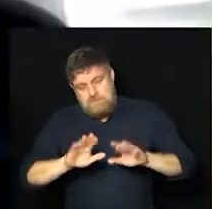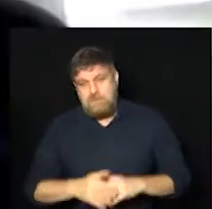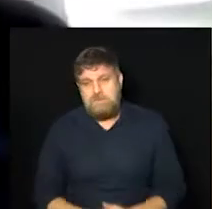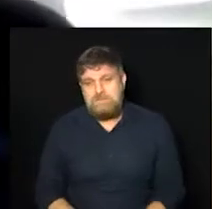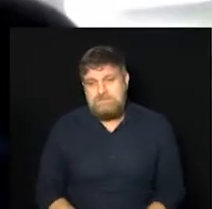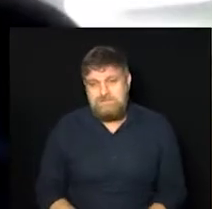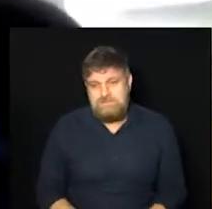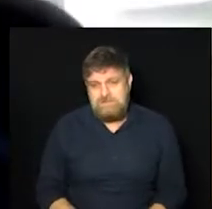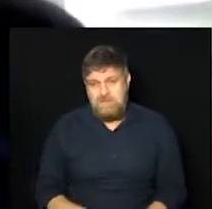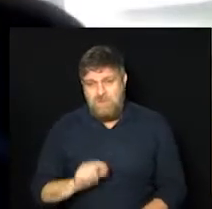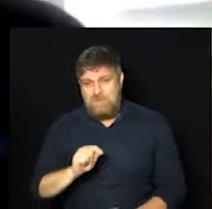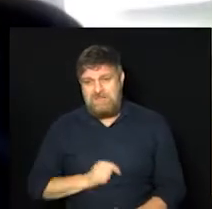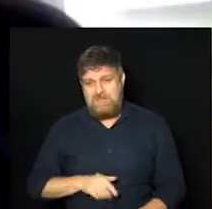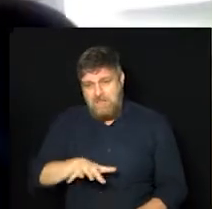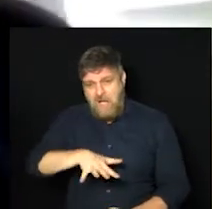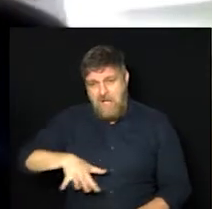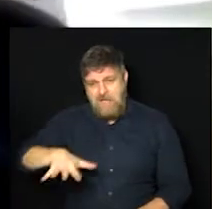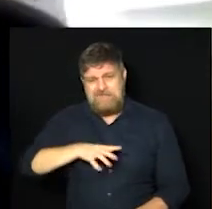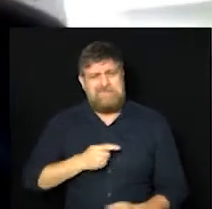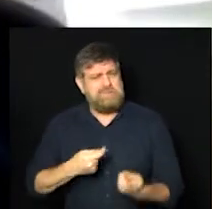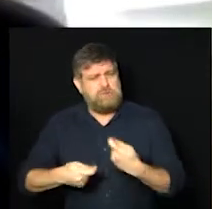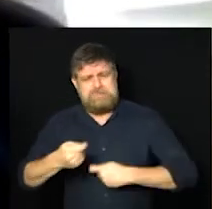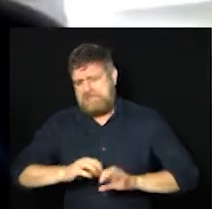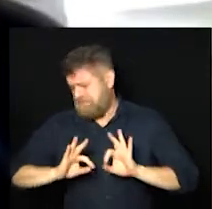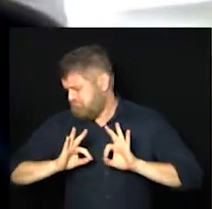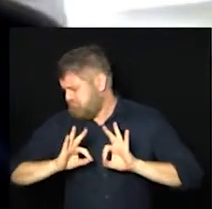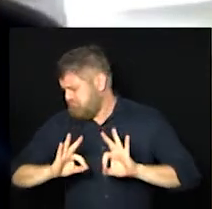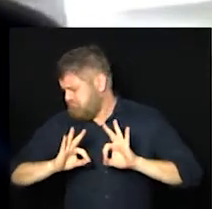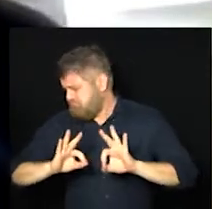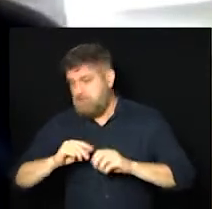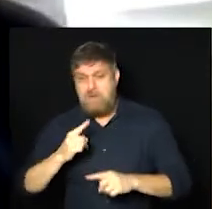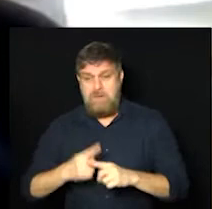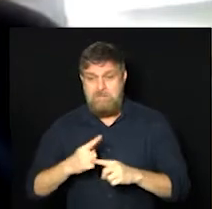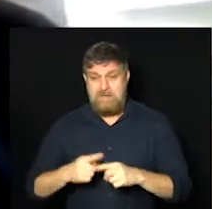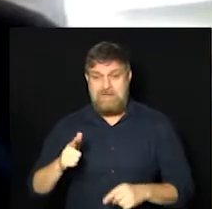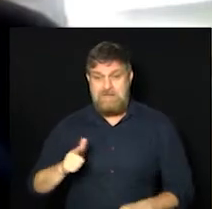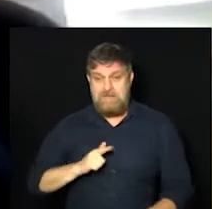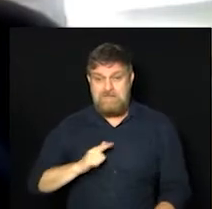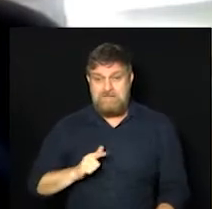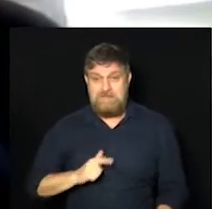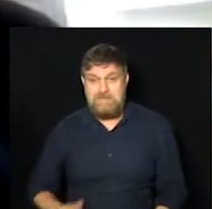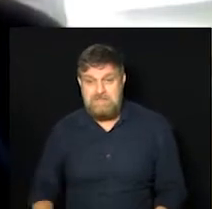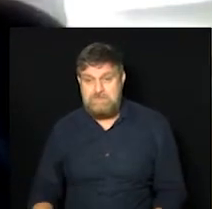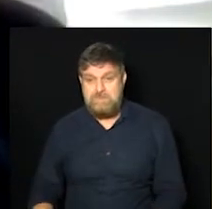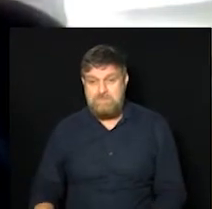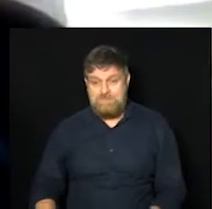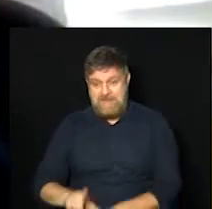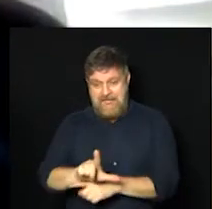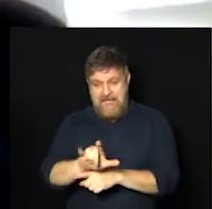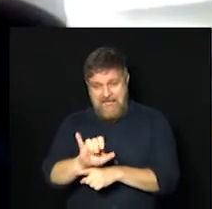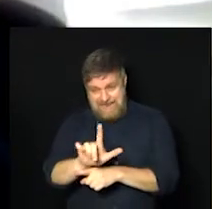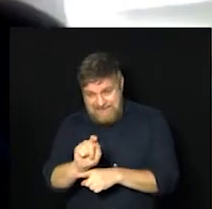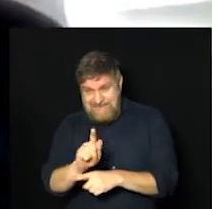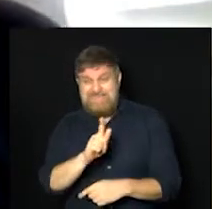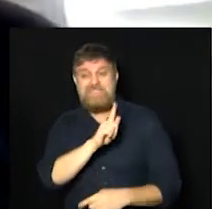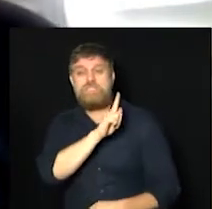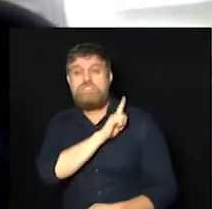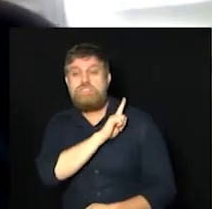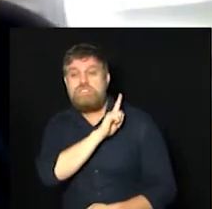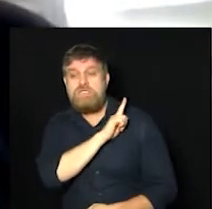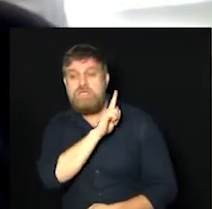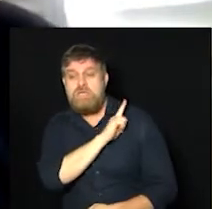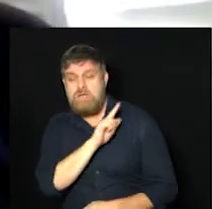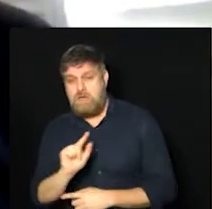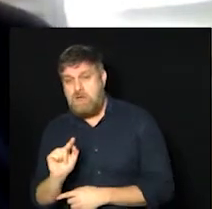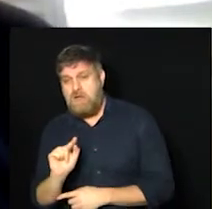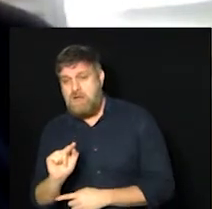ao que tange a Liga é muito bem administrada, né? Até porque a Liga ela tem voz todos. A Liga é gerida